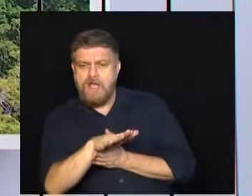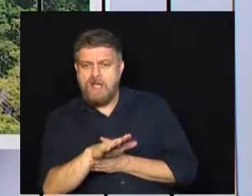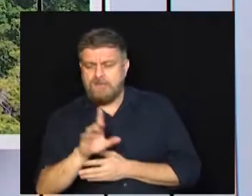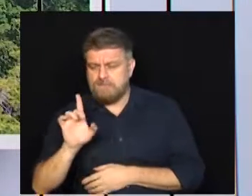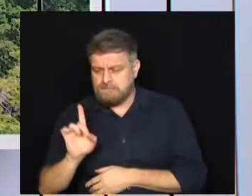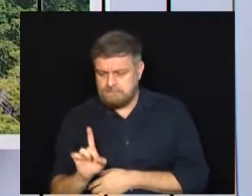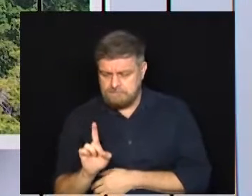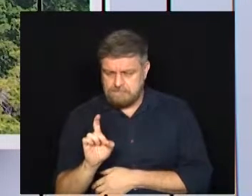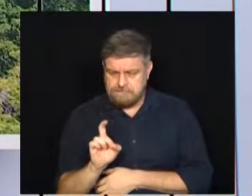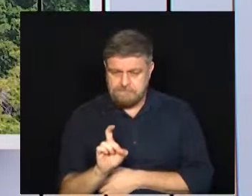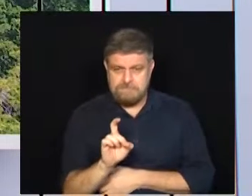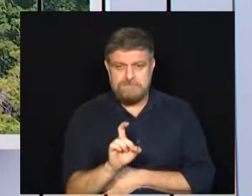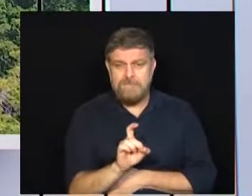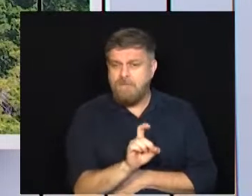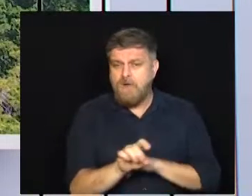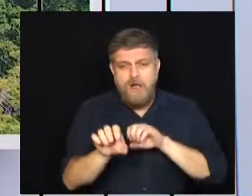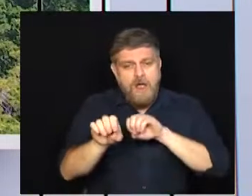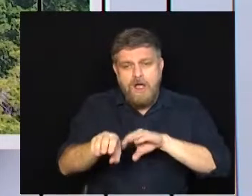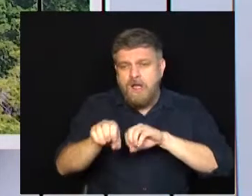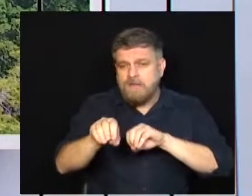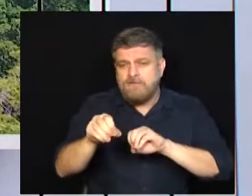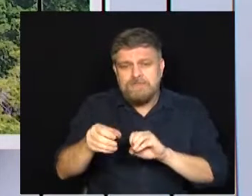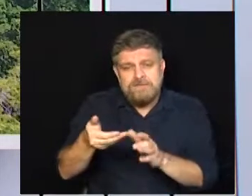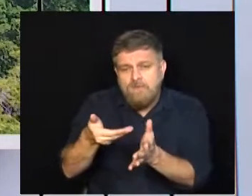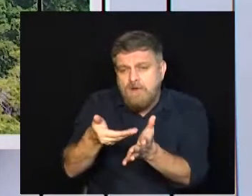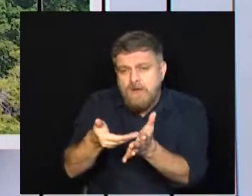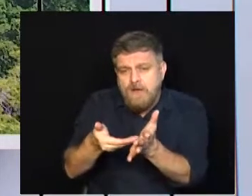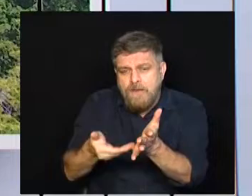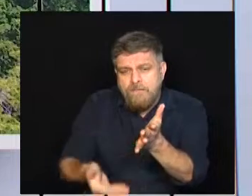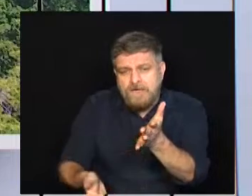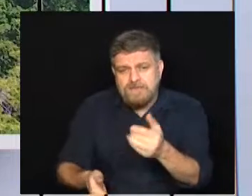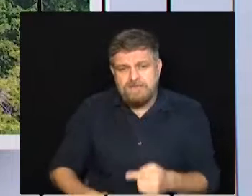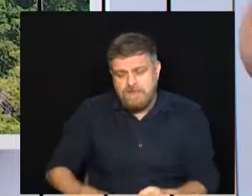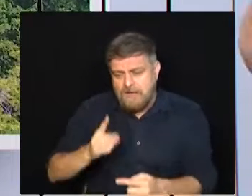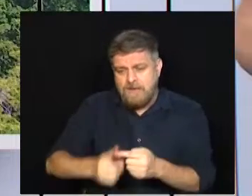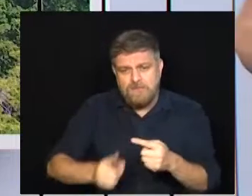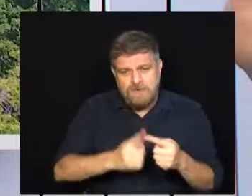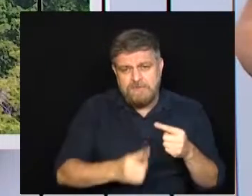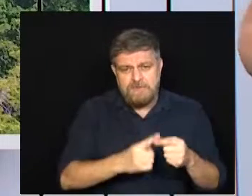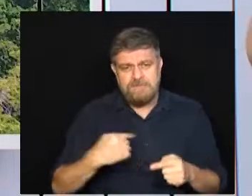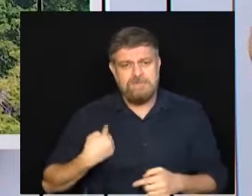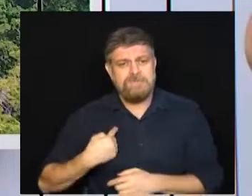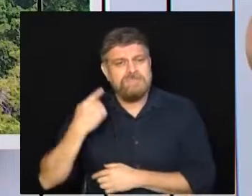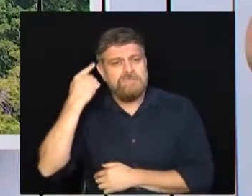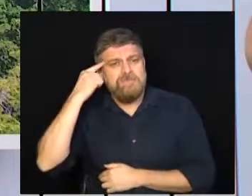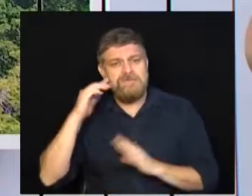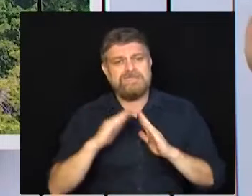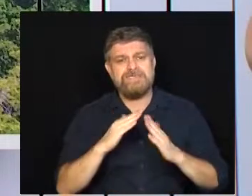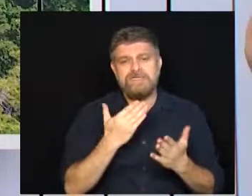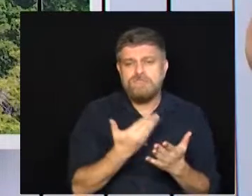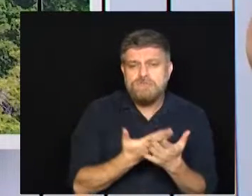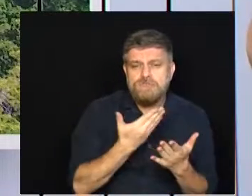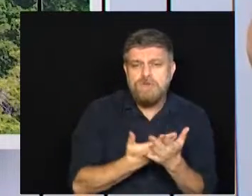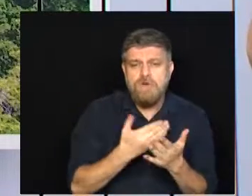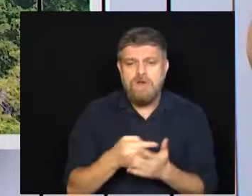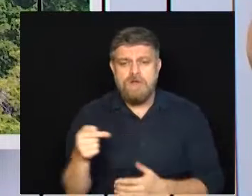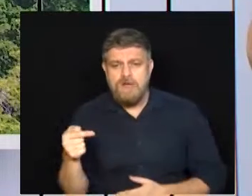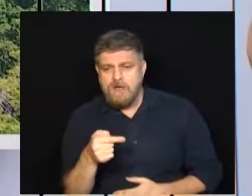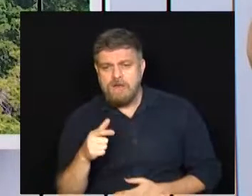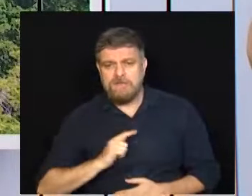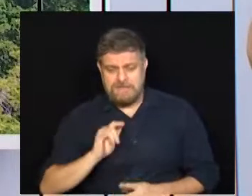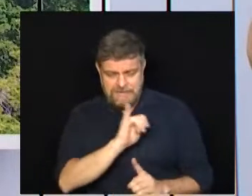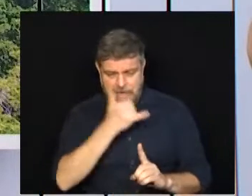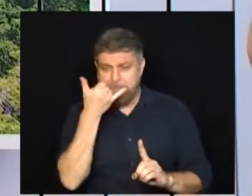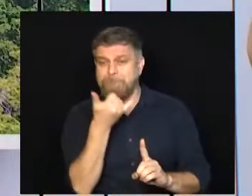direito à educação nesse momento também é muito cerceado, justamente quando a gente fala de escola, justamente por conta do bullying